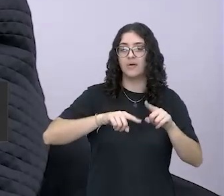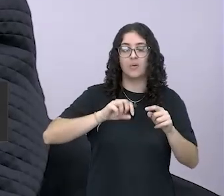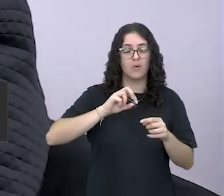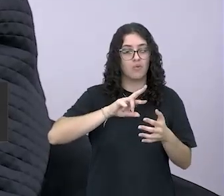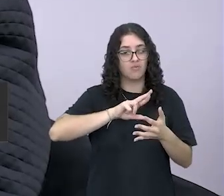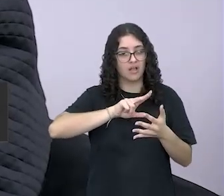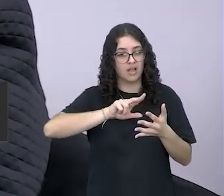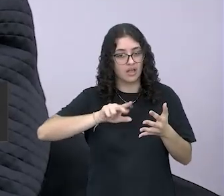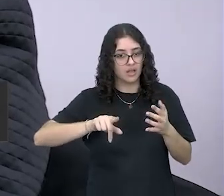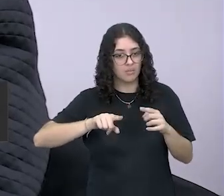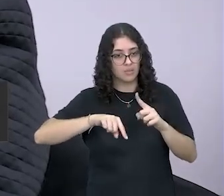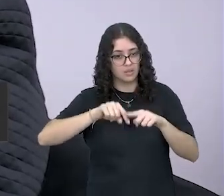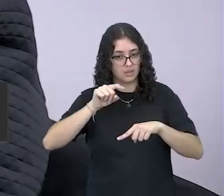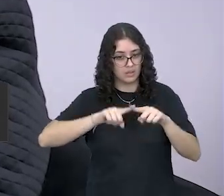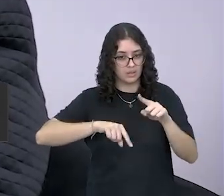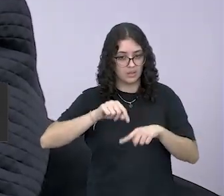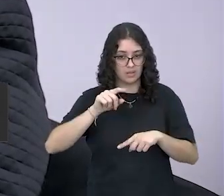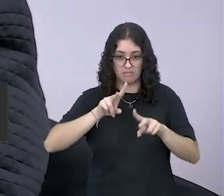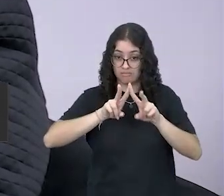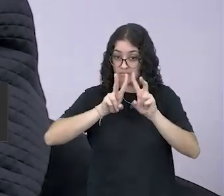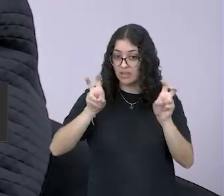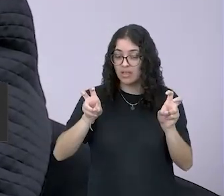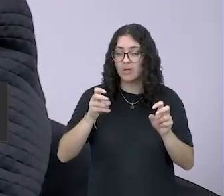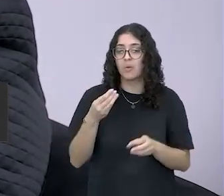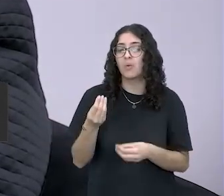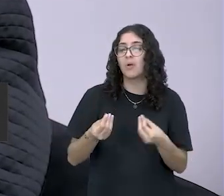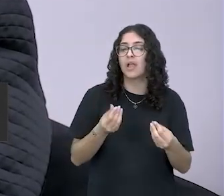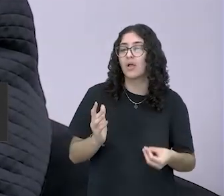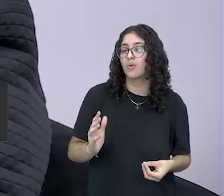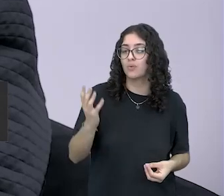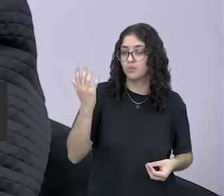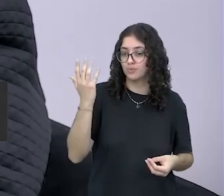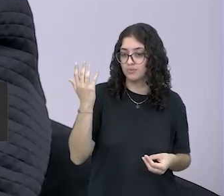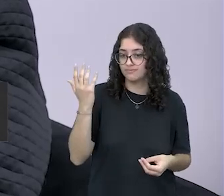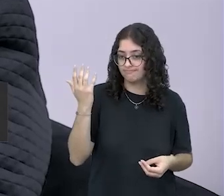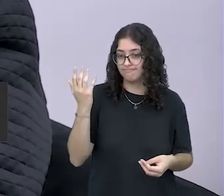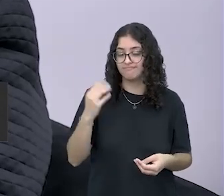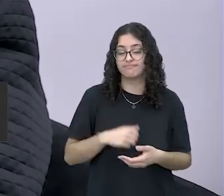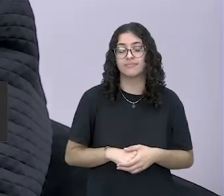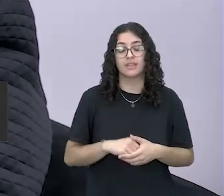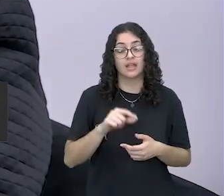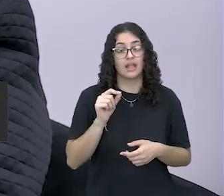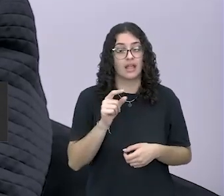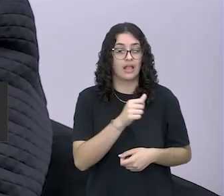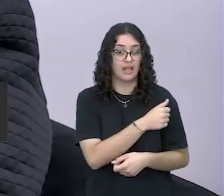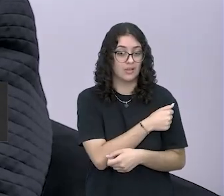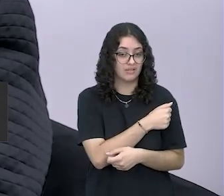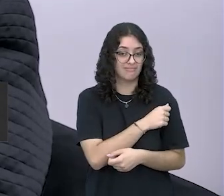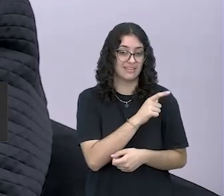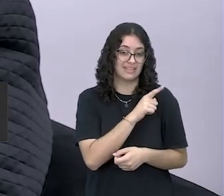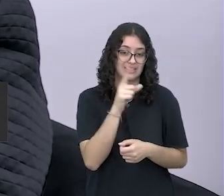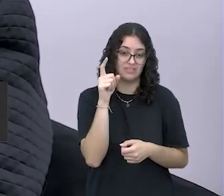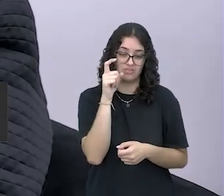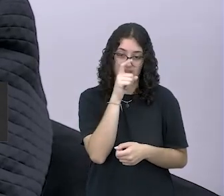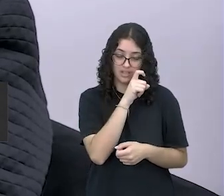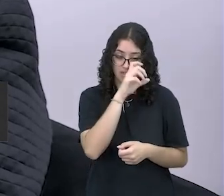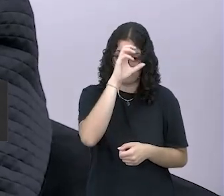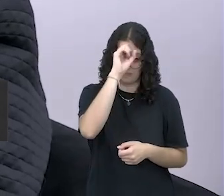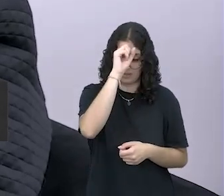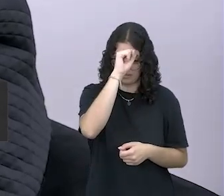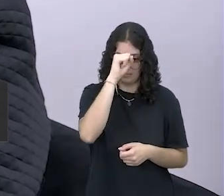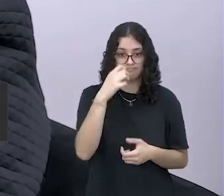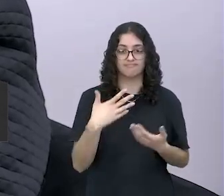vários tipos de material com o mesmo tema, o que acontece? Aquele aluno que talvez com uma dificuldade de